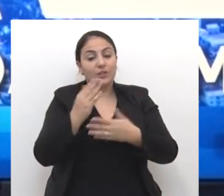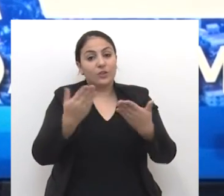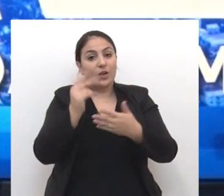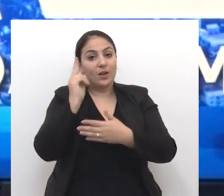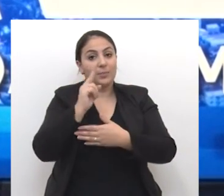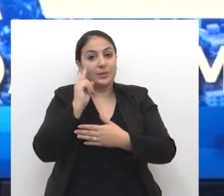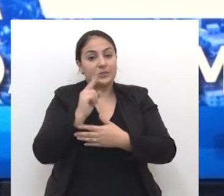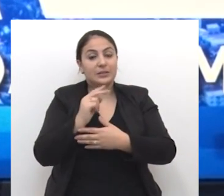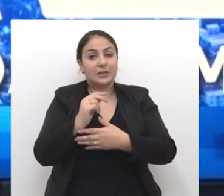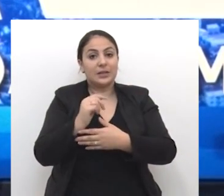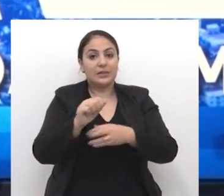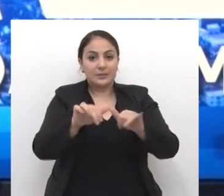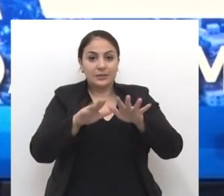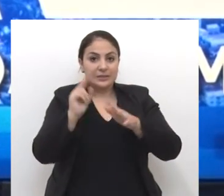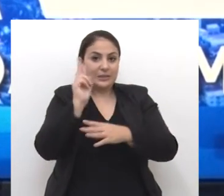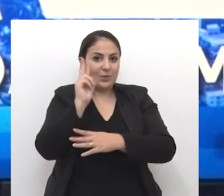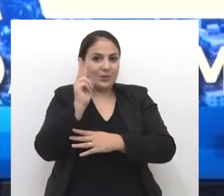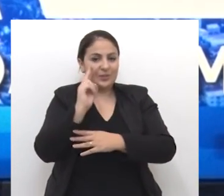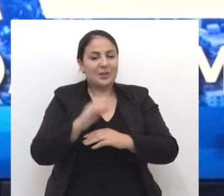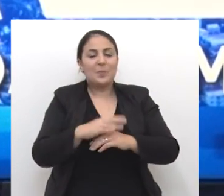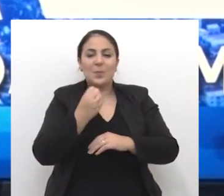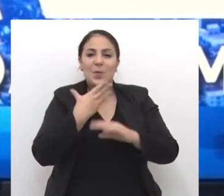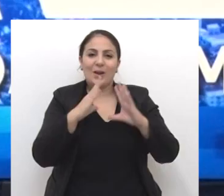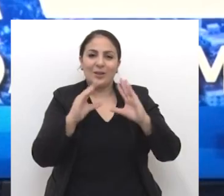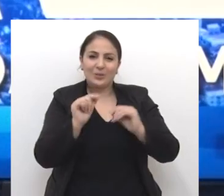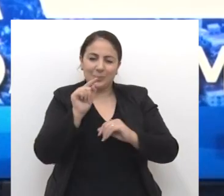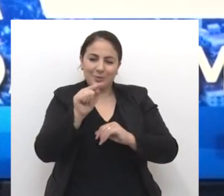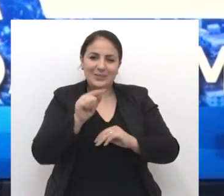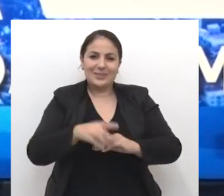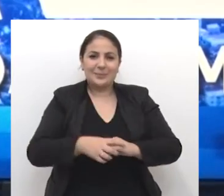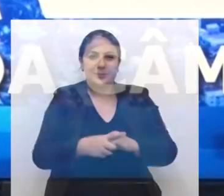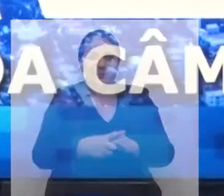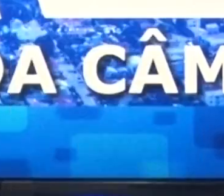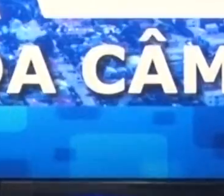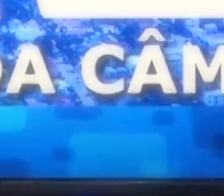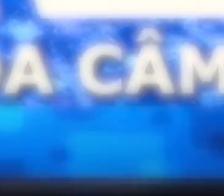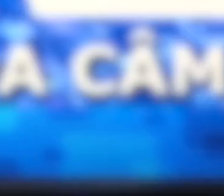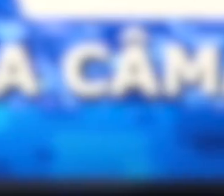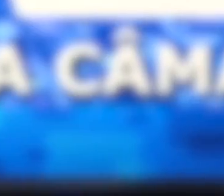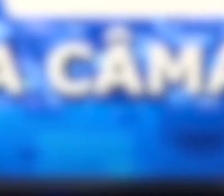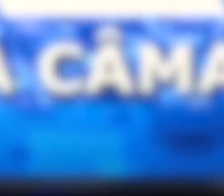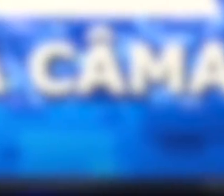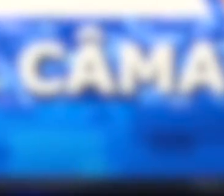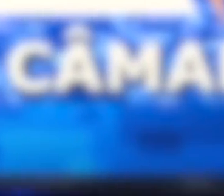agora com a reprise da sessão plenária de segunda-feira. Uma boa noite para você.